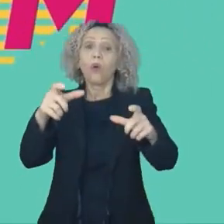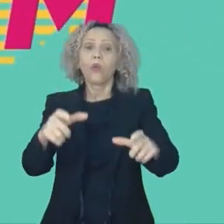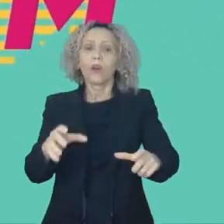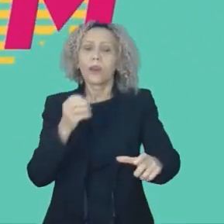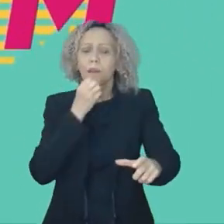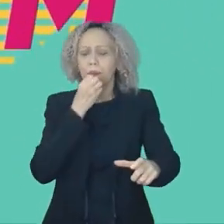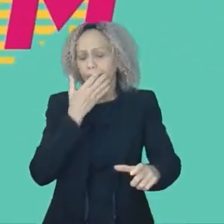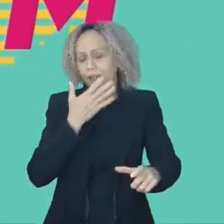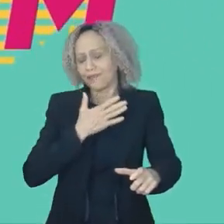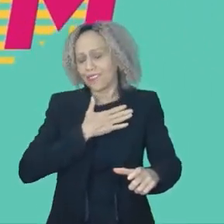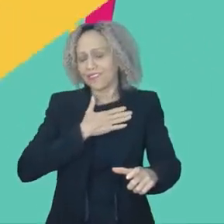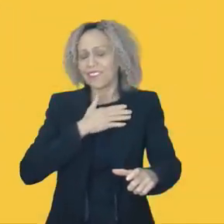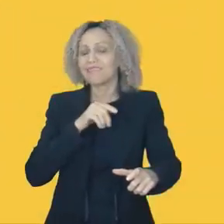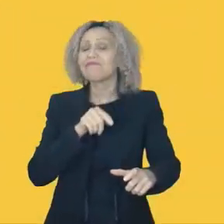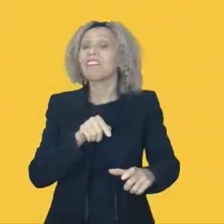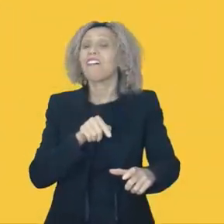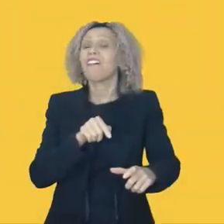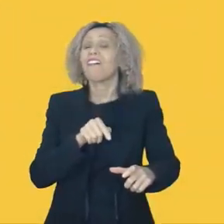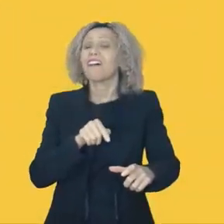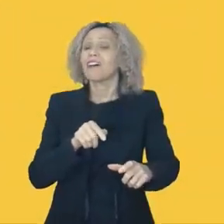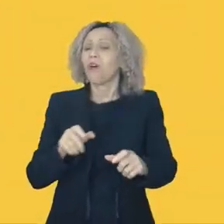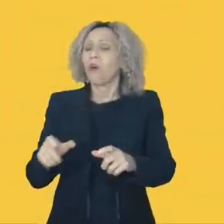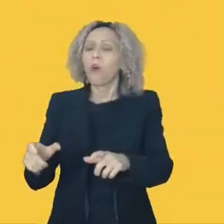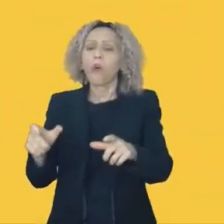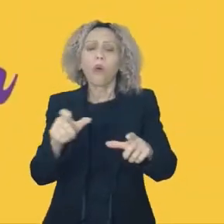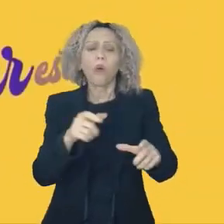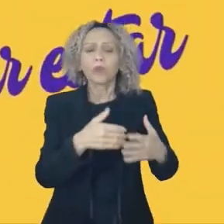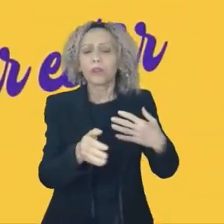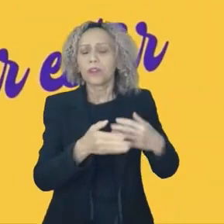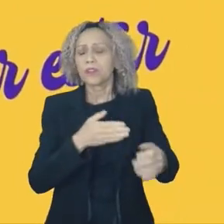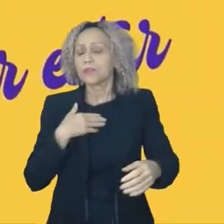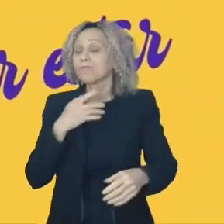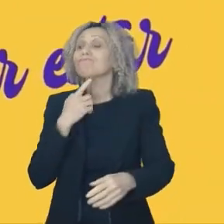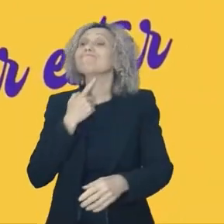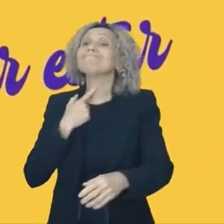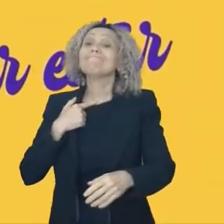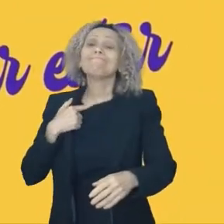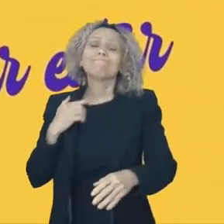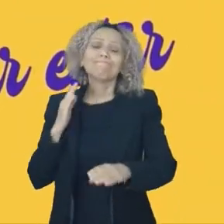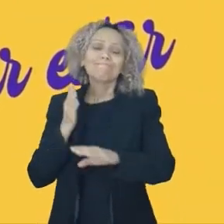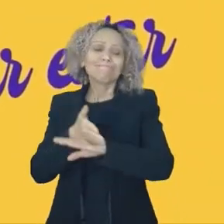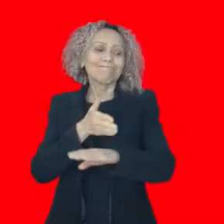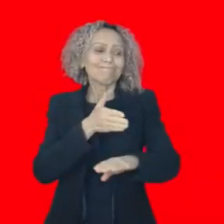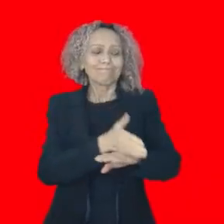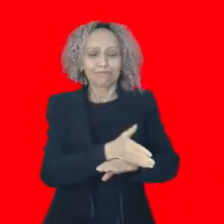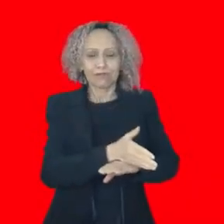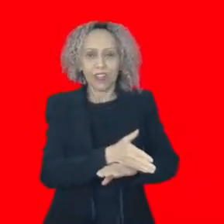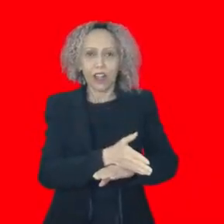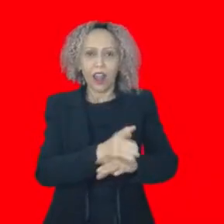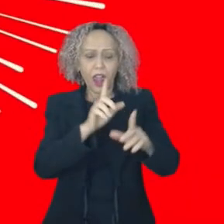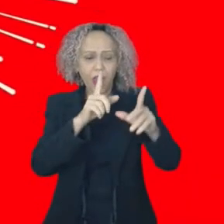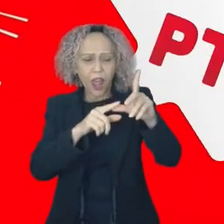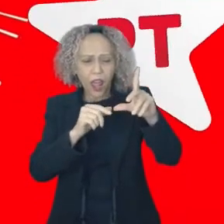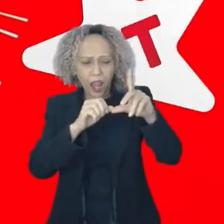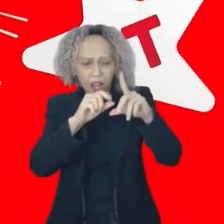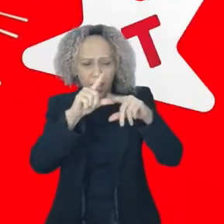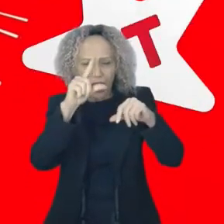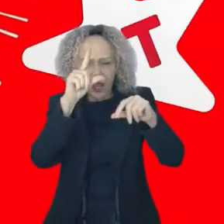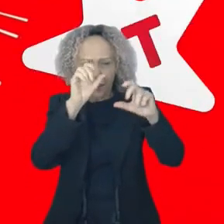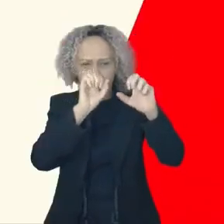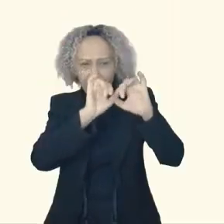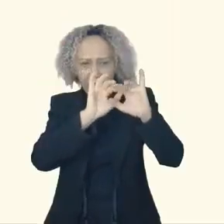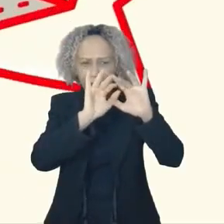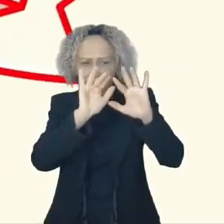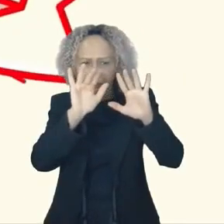lugar que é bom pra mim, é onde eu quiser estar. A estrela ainda